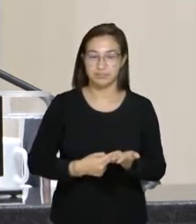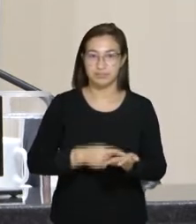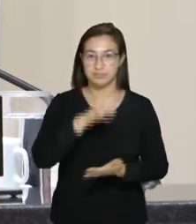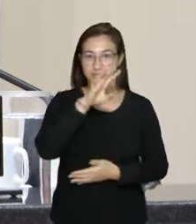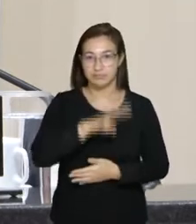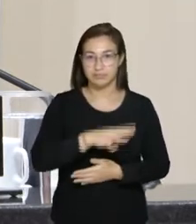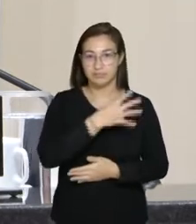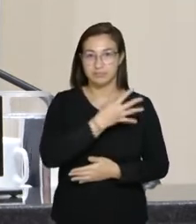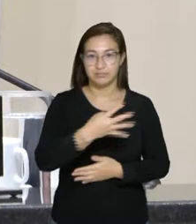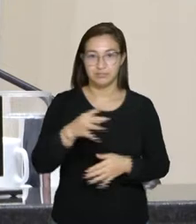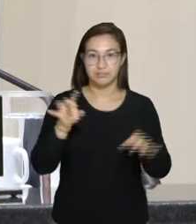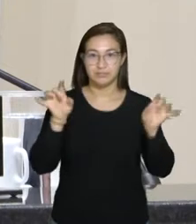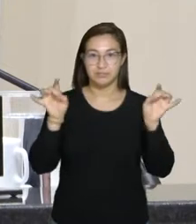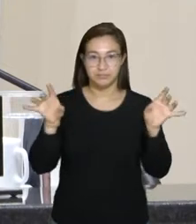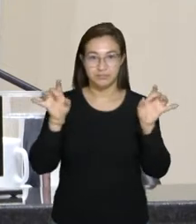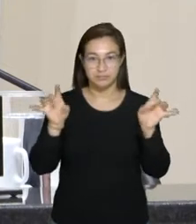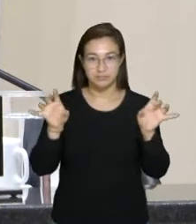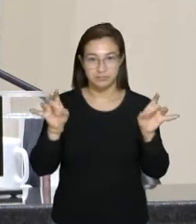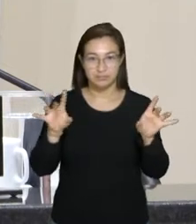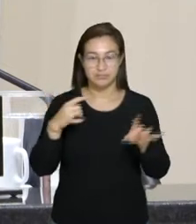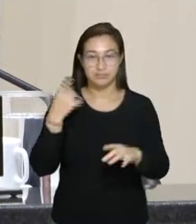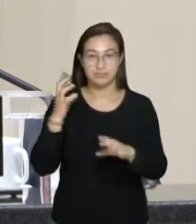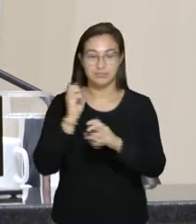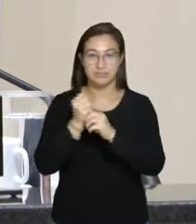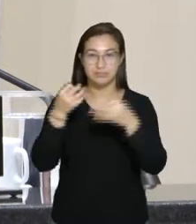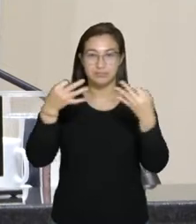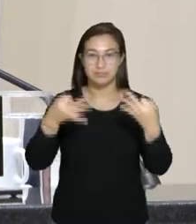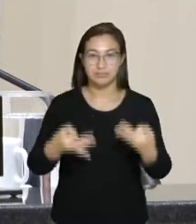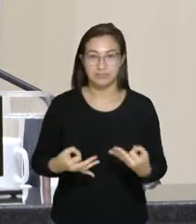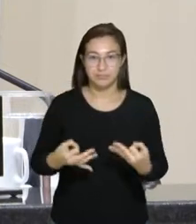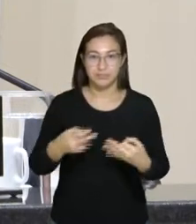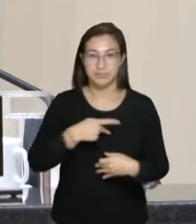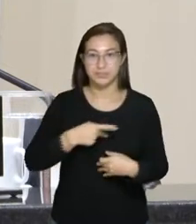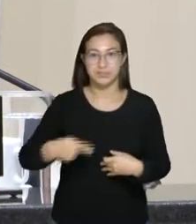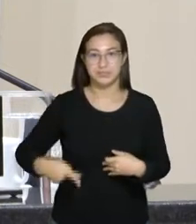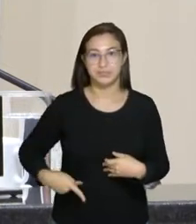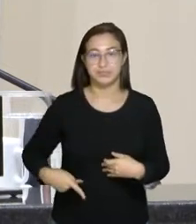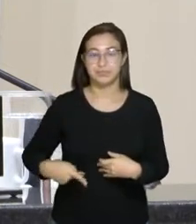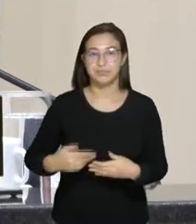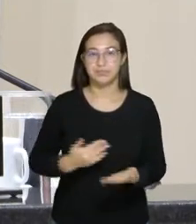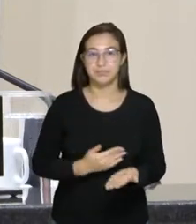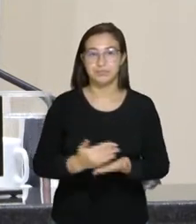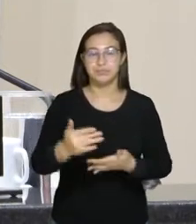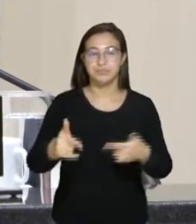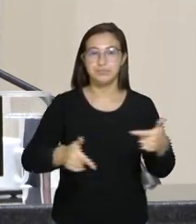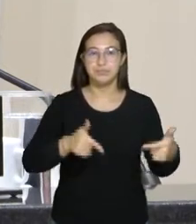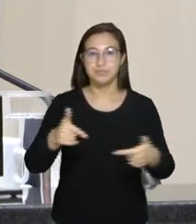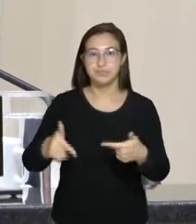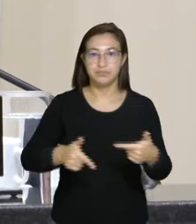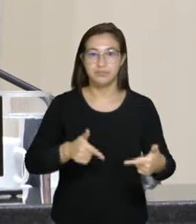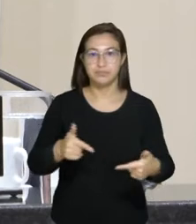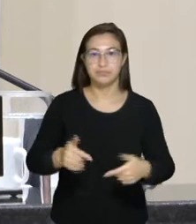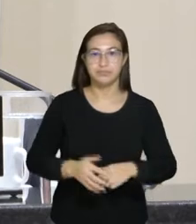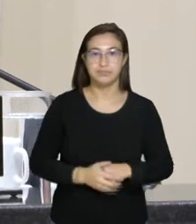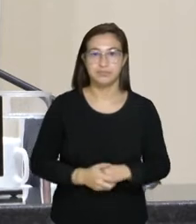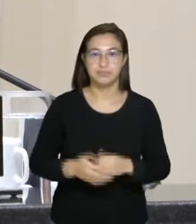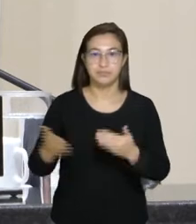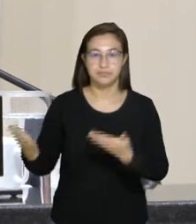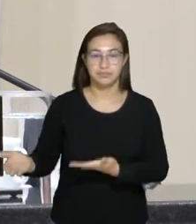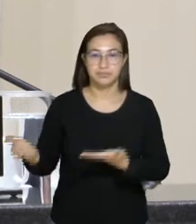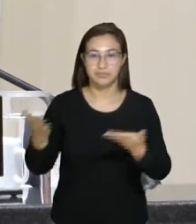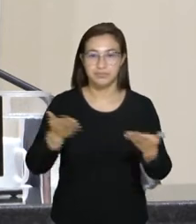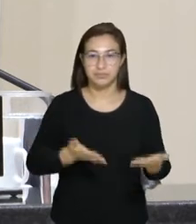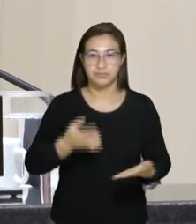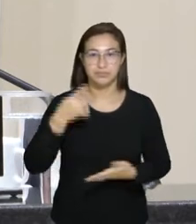especial, havendo um quórum regimental, o senhor presidente declarou abertos os trabalhos e convidou o